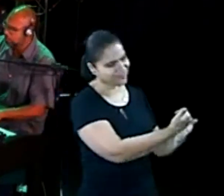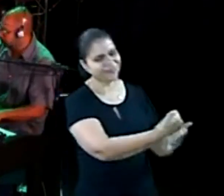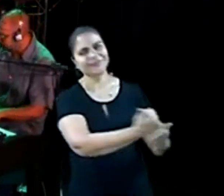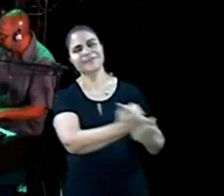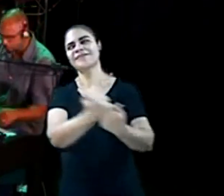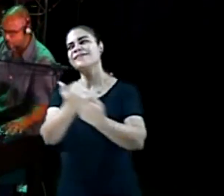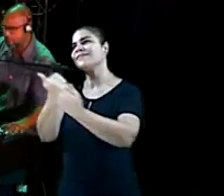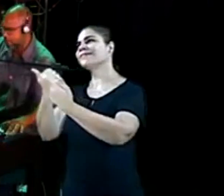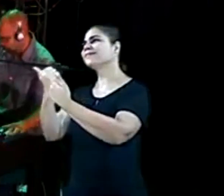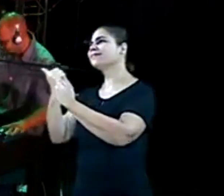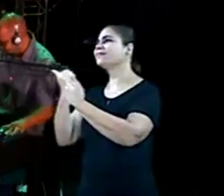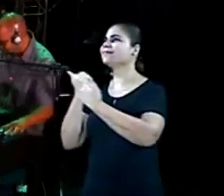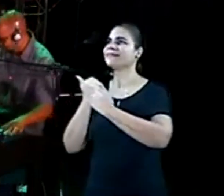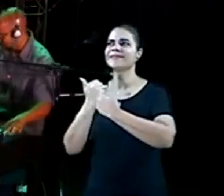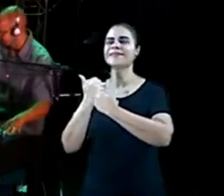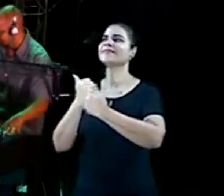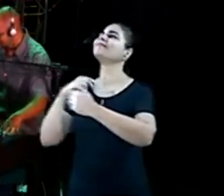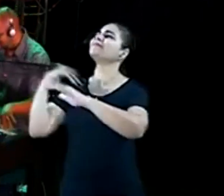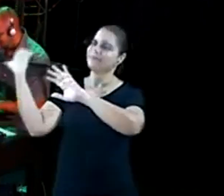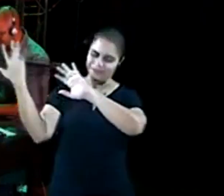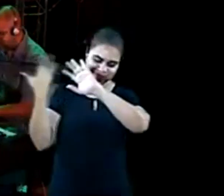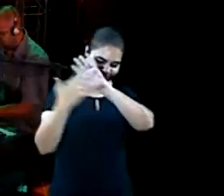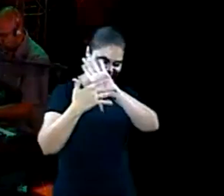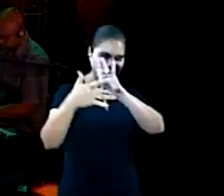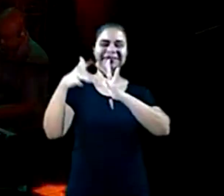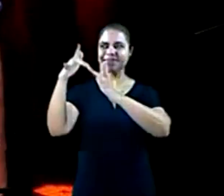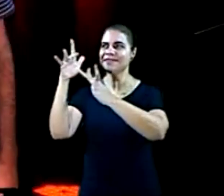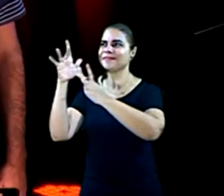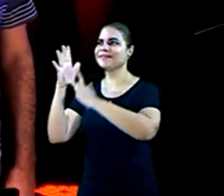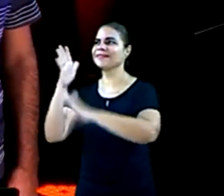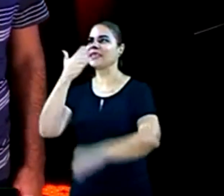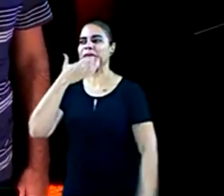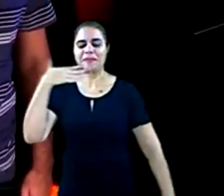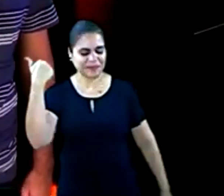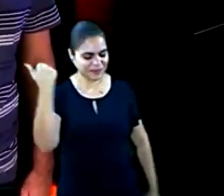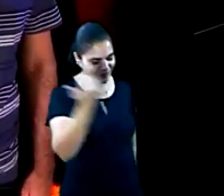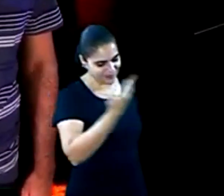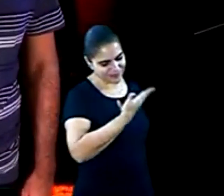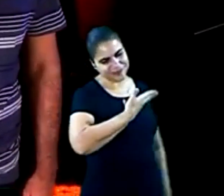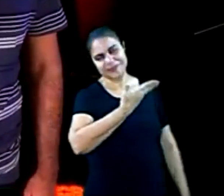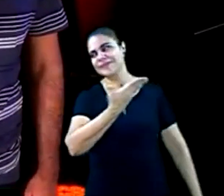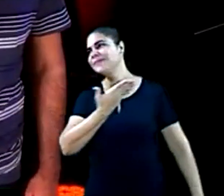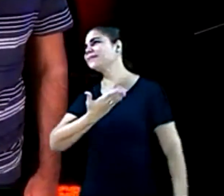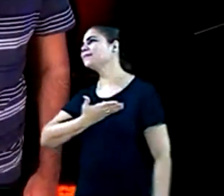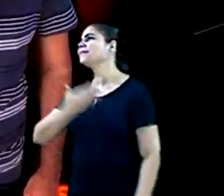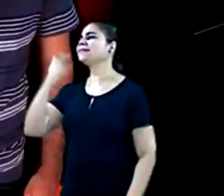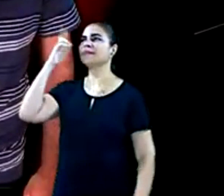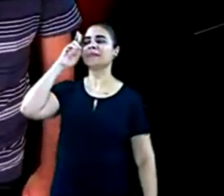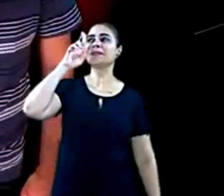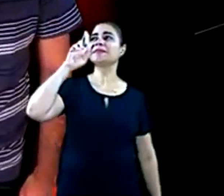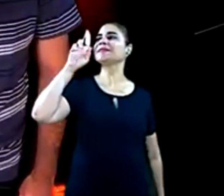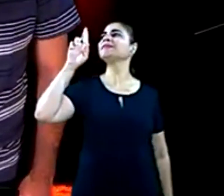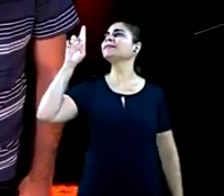renunciou. Quem pode ser melhor amigo que o Senhor?